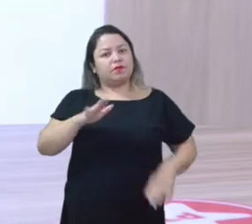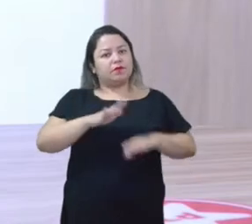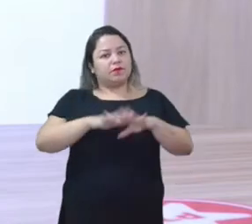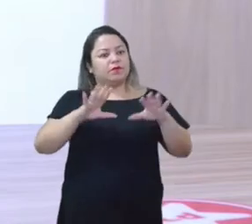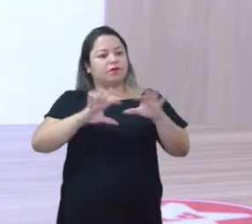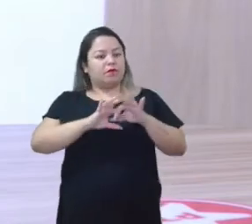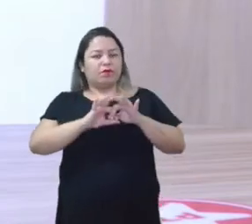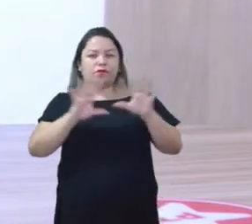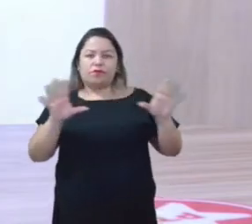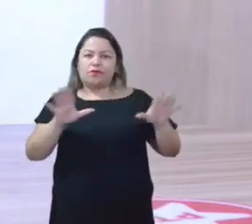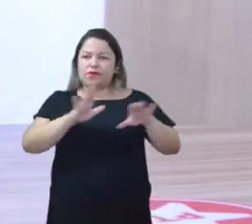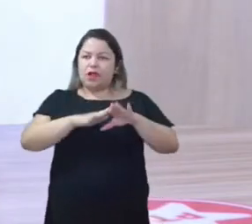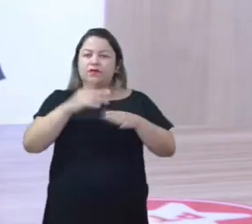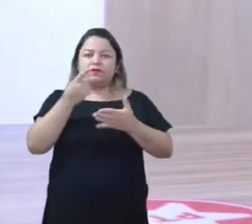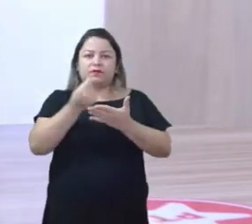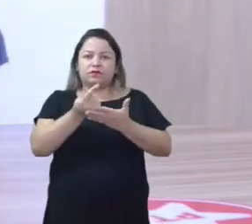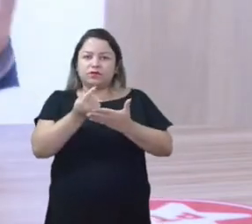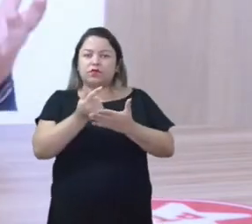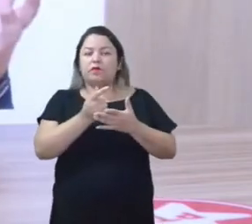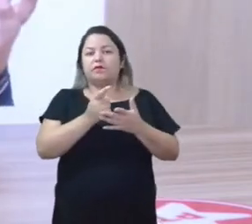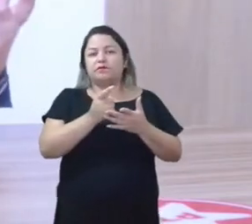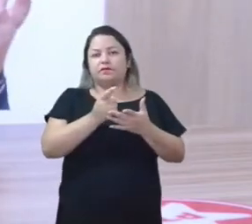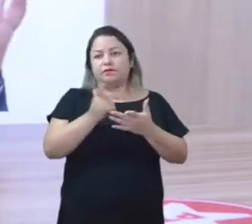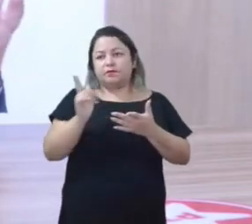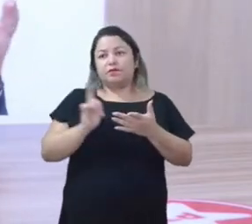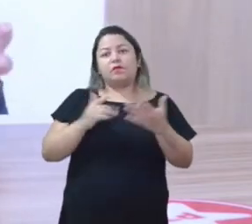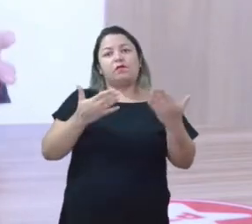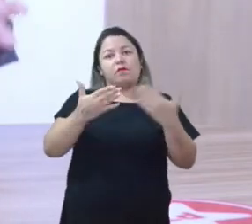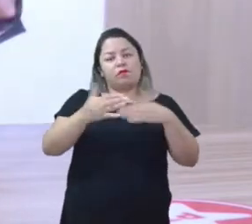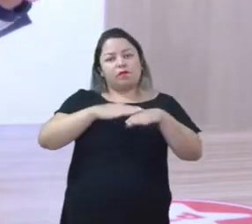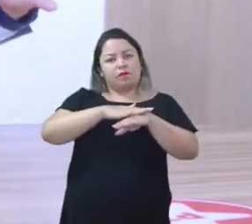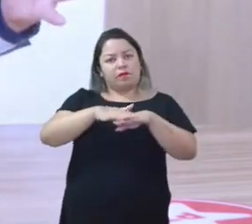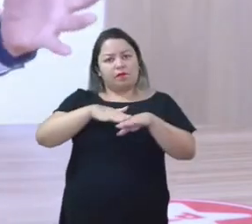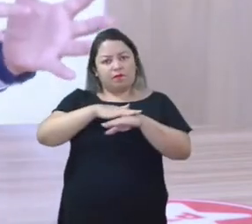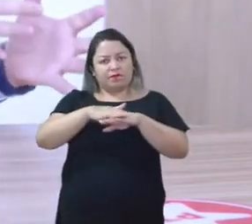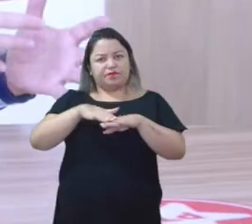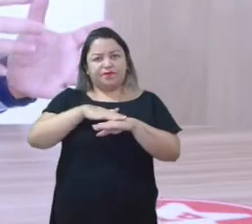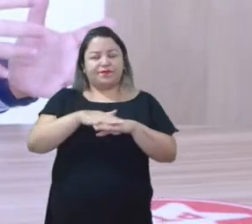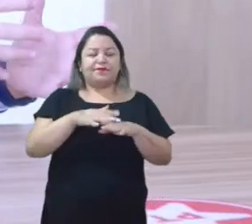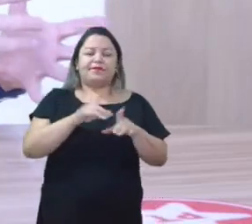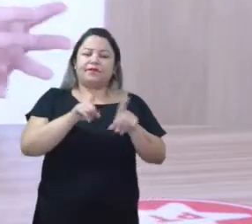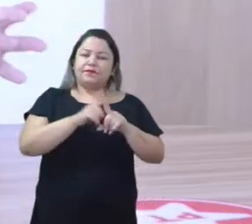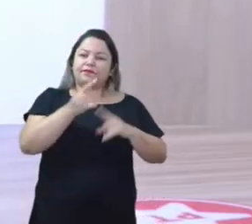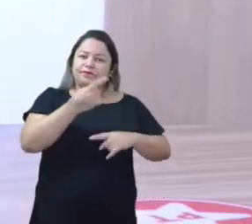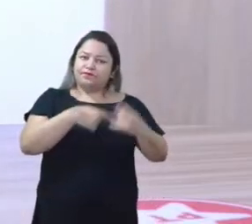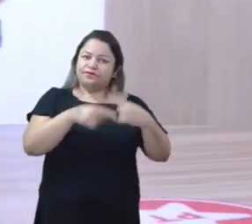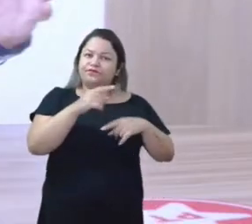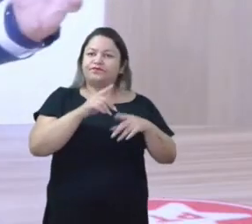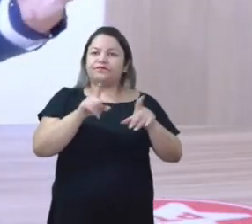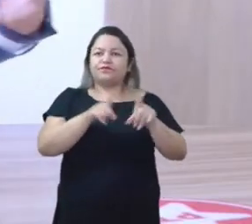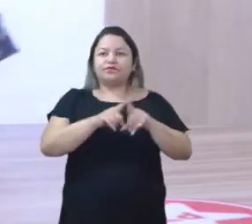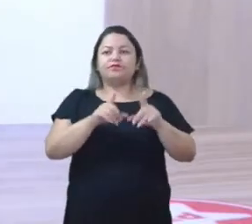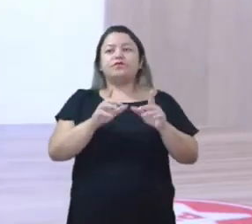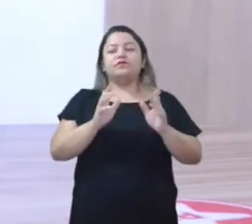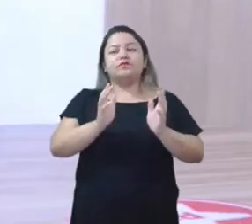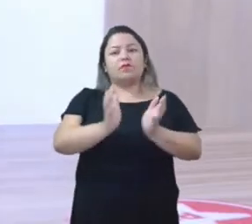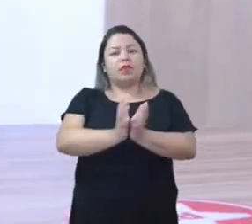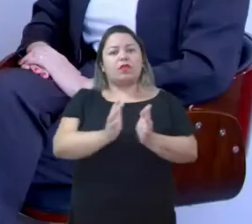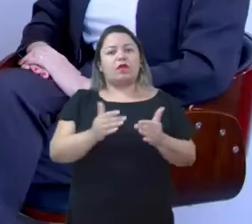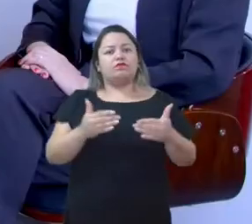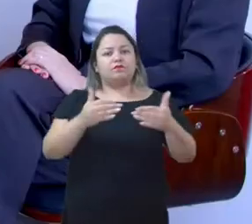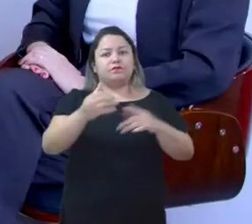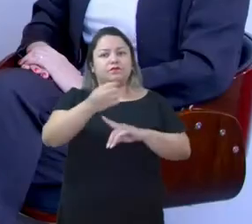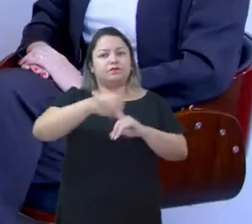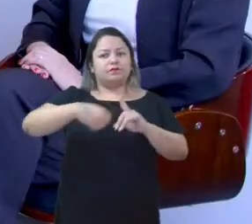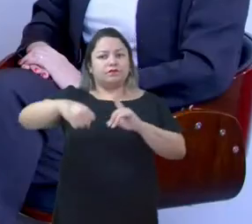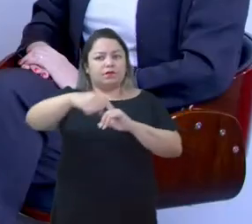de produtividade. Por isso é que é diálogo. Por isso que nós vamos constituir uma comissão especial. Por isso estamos criando uma frente com a